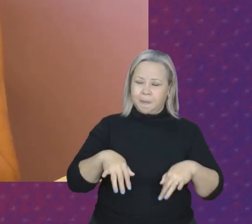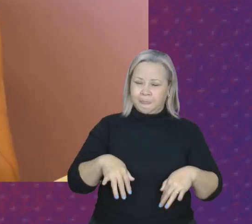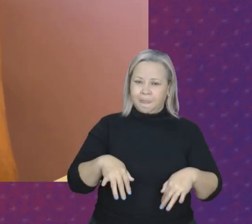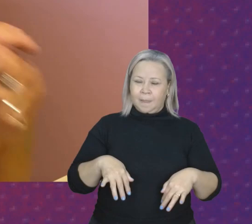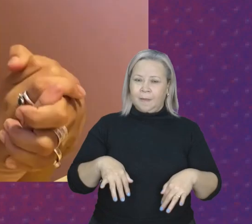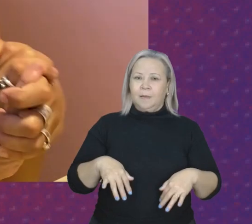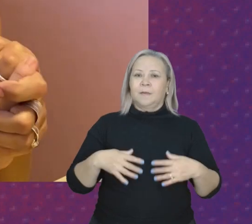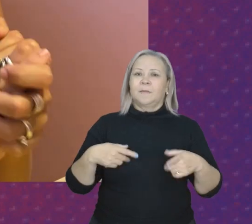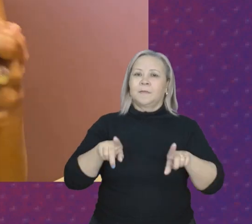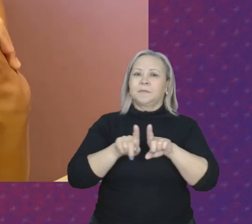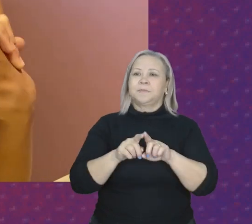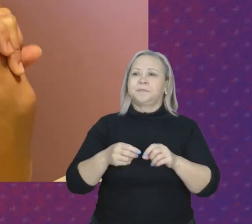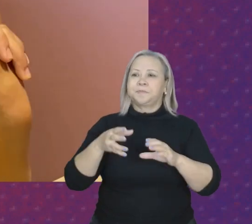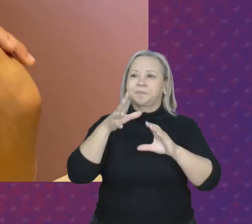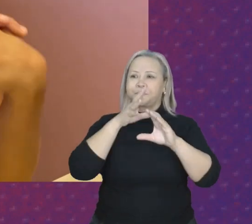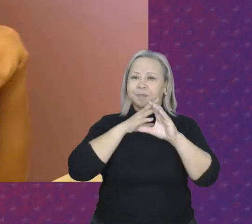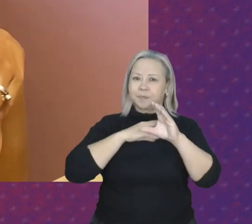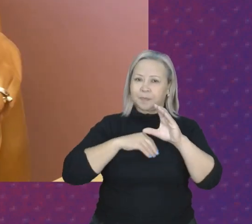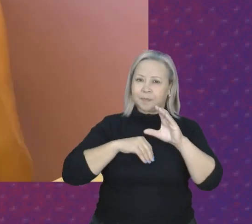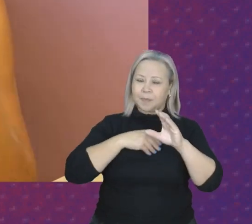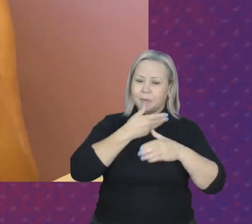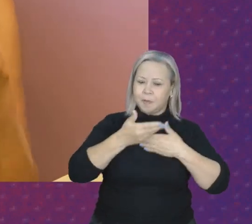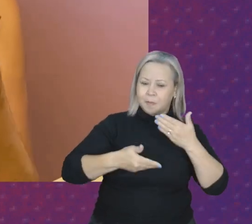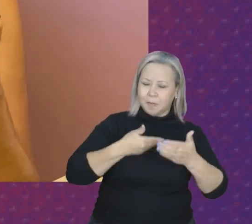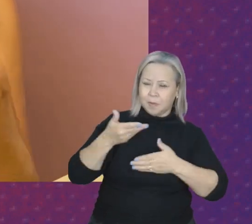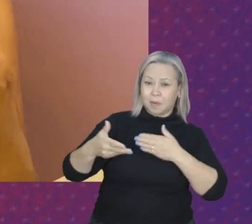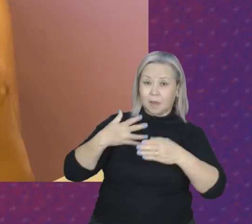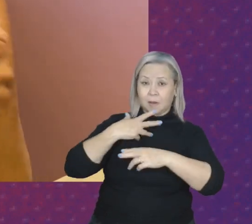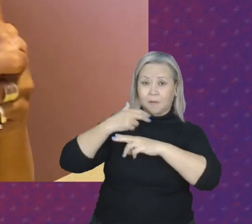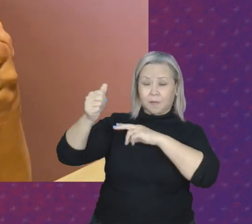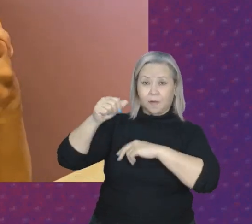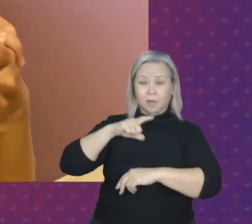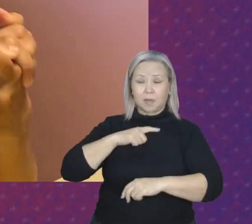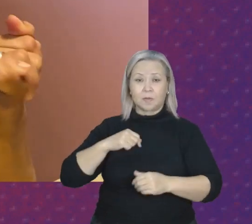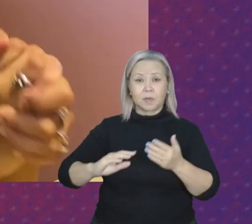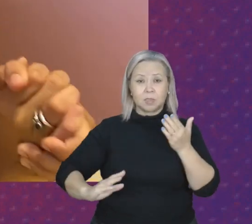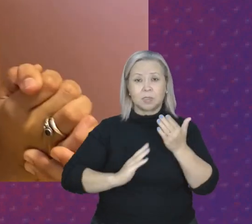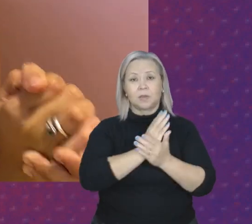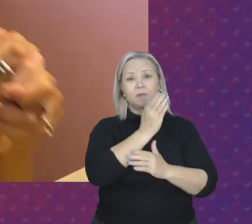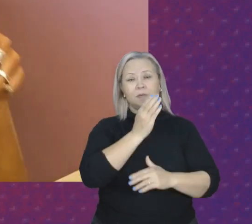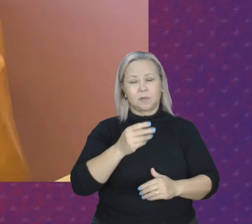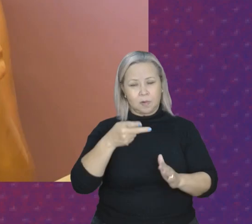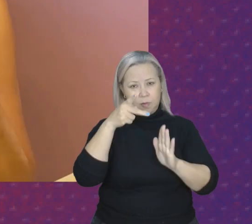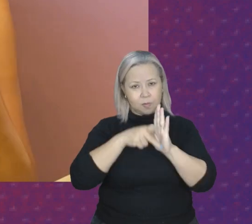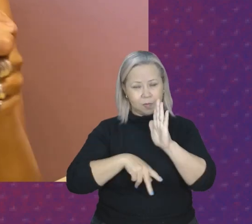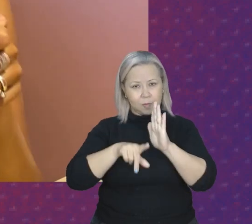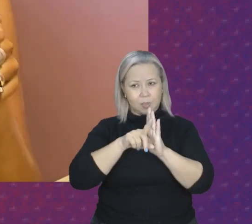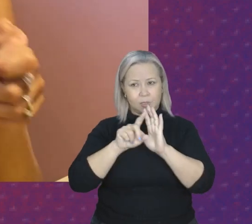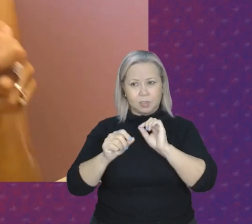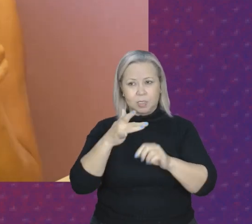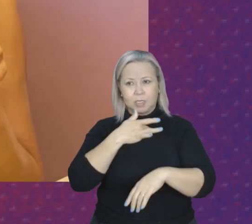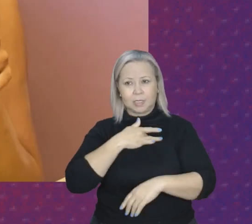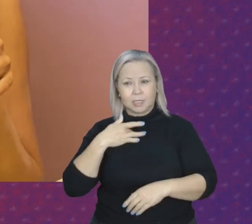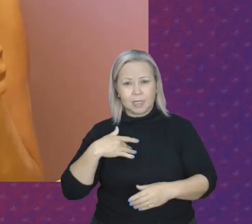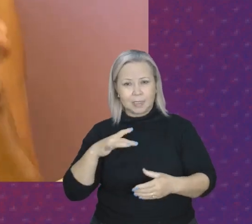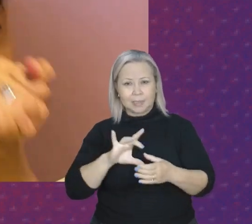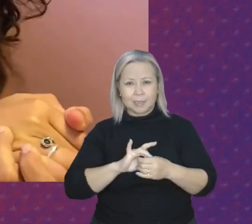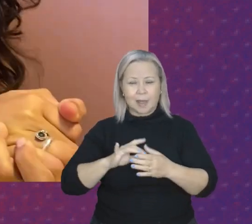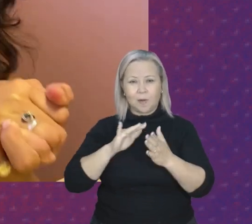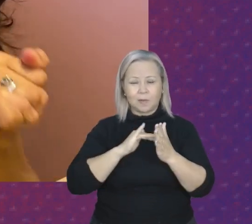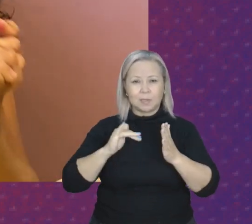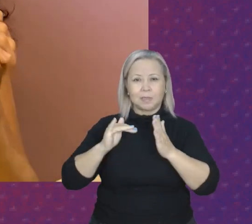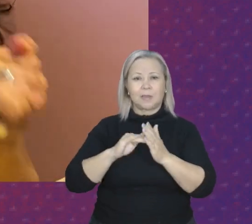importante, compartilhar, né, a grande vitória que a gente teve quando a gente aprovou o nosso projeto de lei da saúde integral